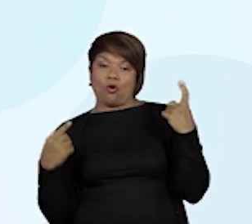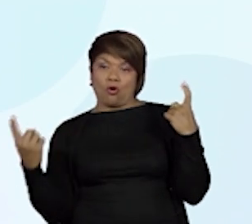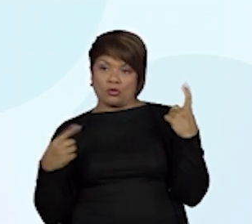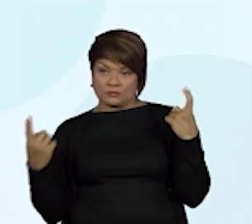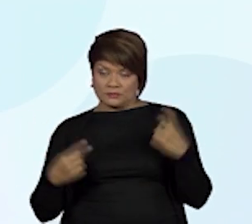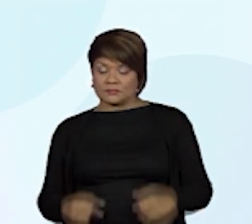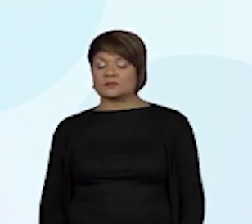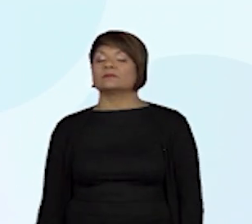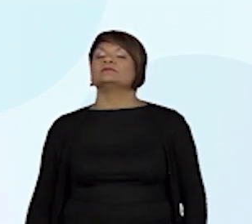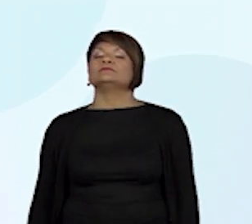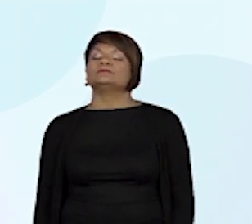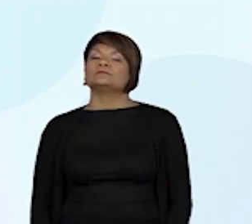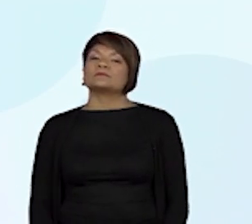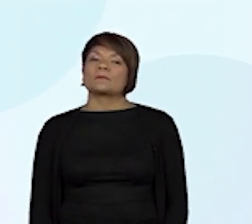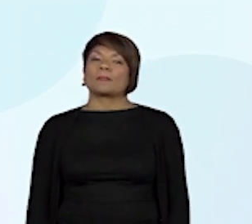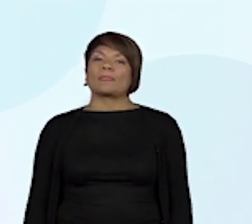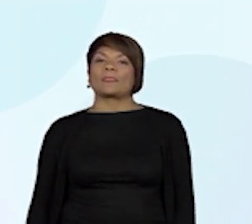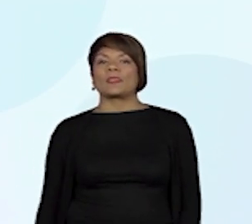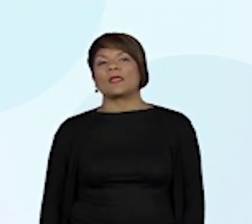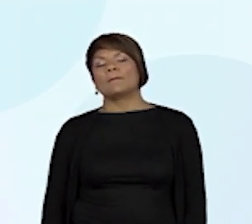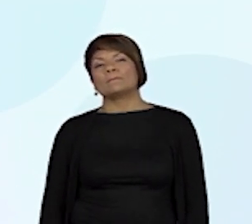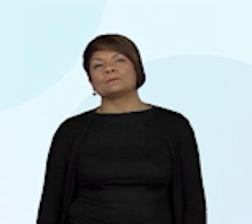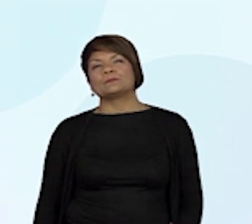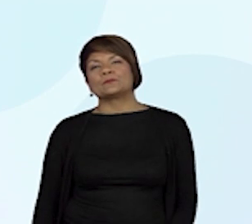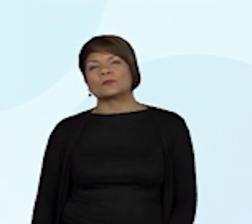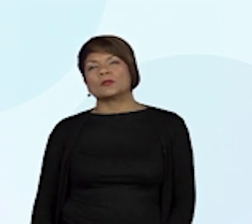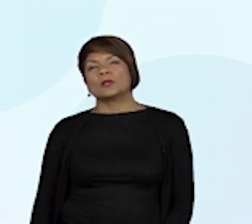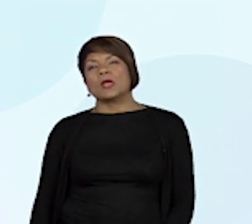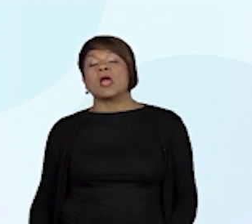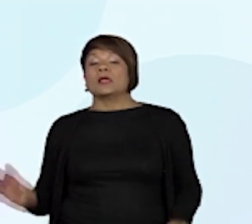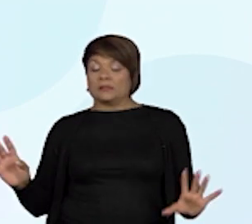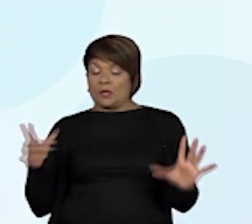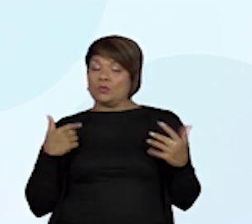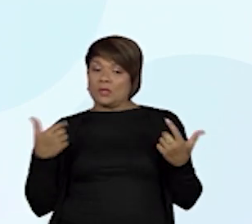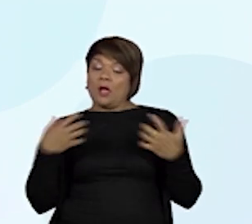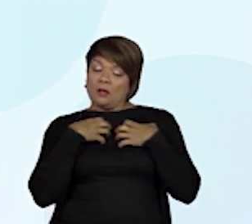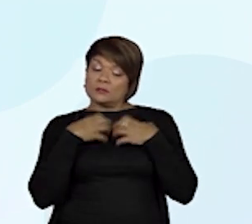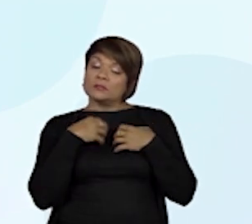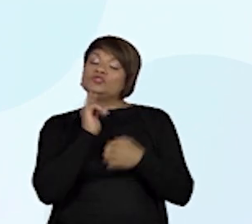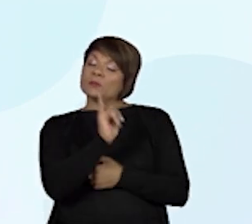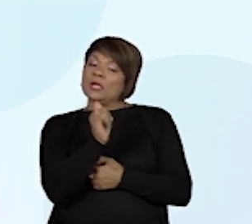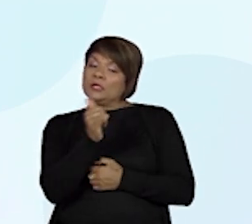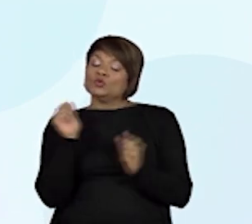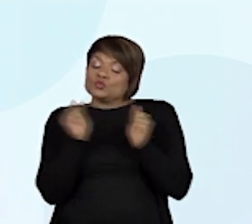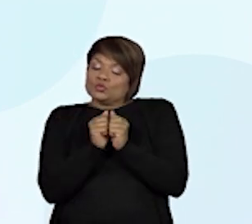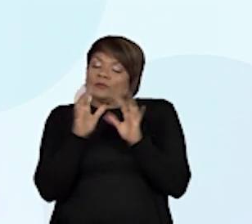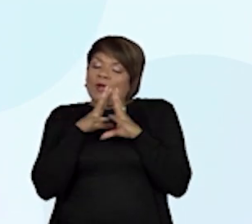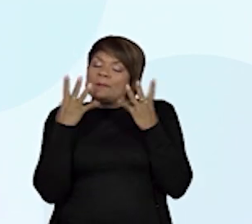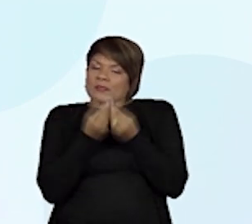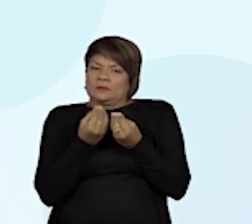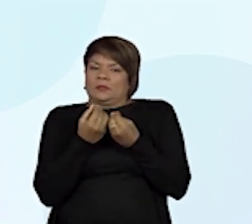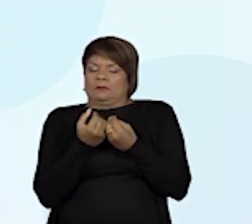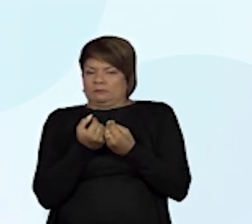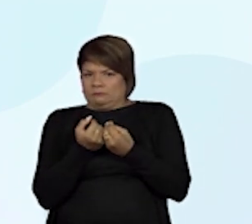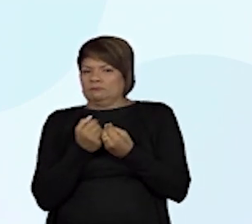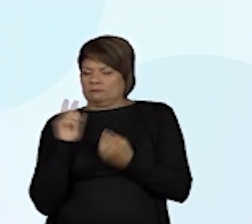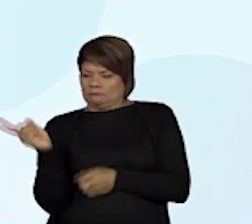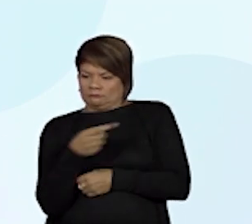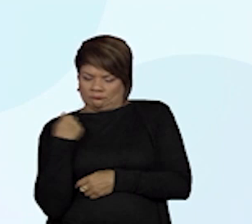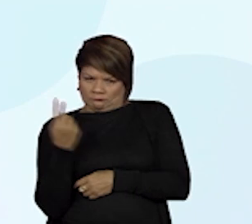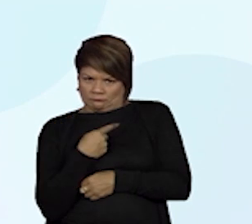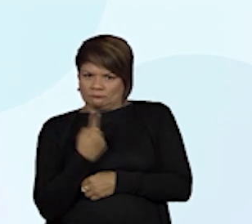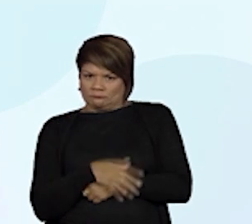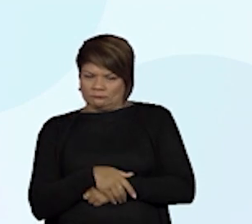ela vivenciou isso com a família dela, ela está relatando o sentimento dela com a família, por isso que ela utilizou o